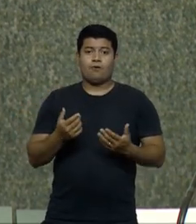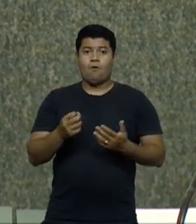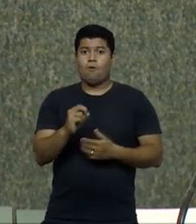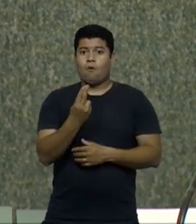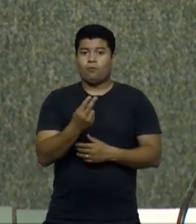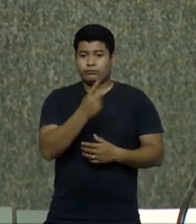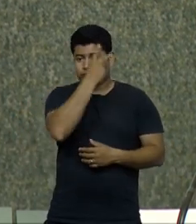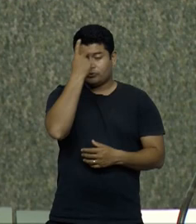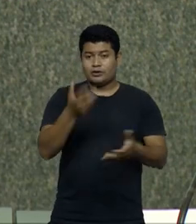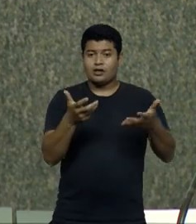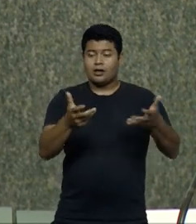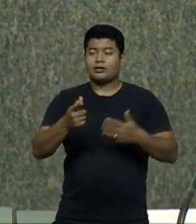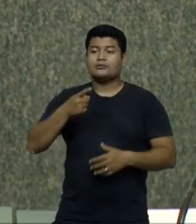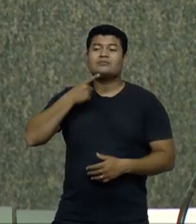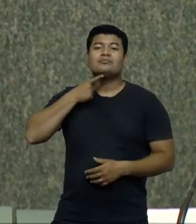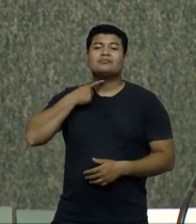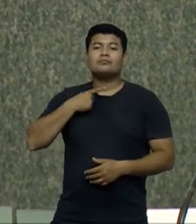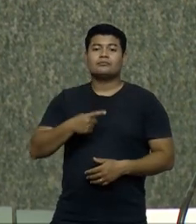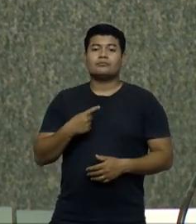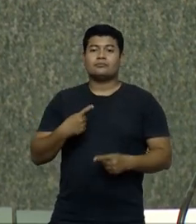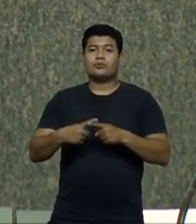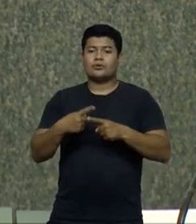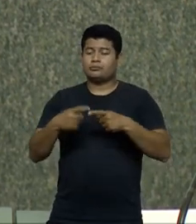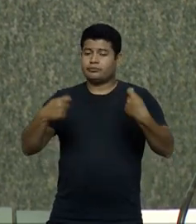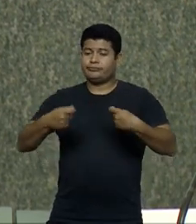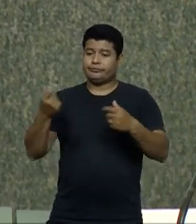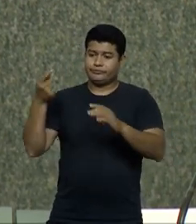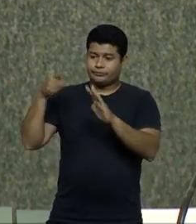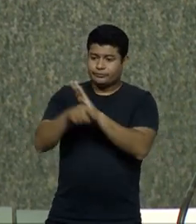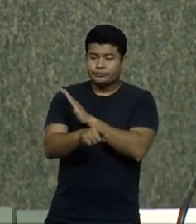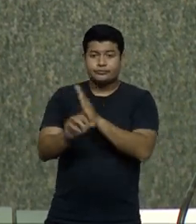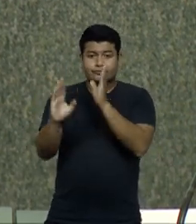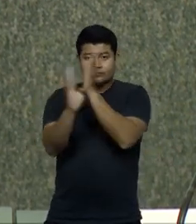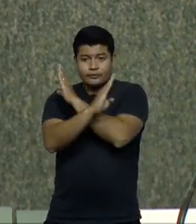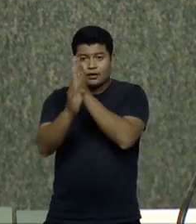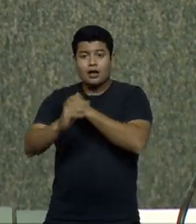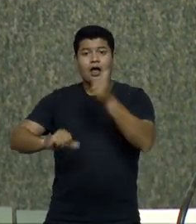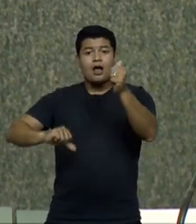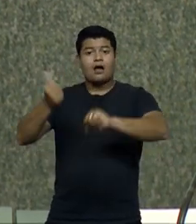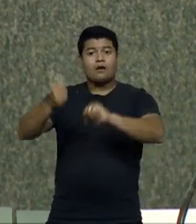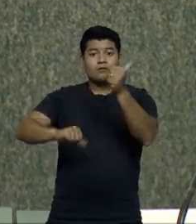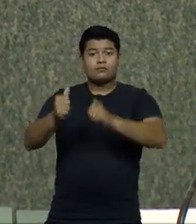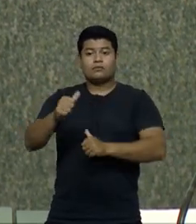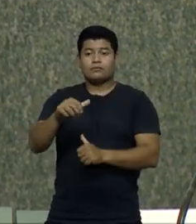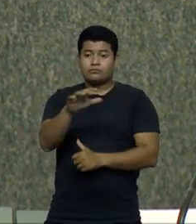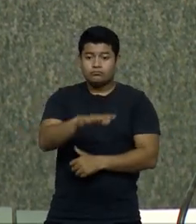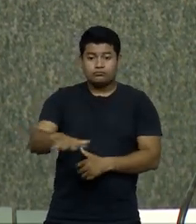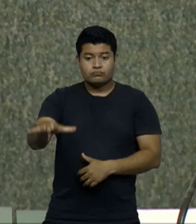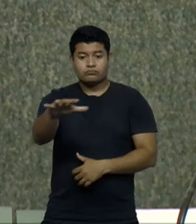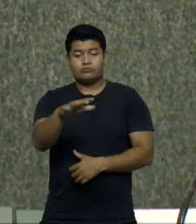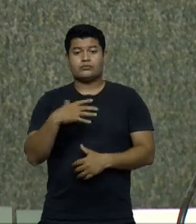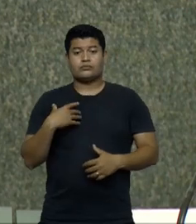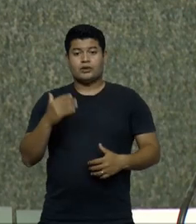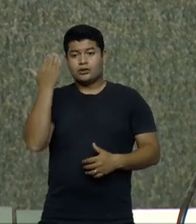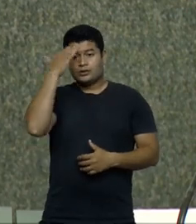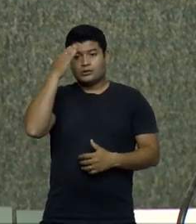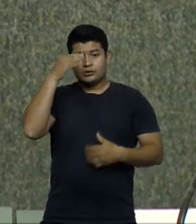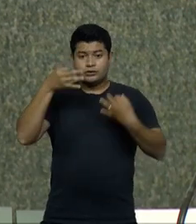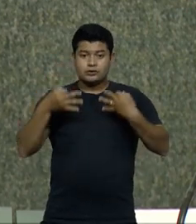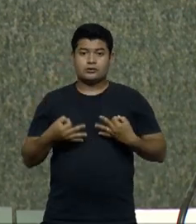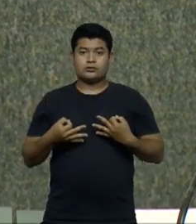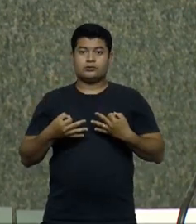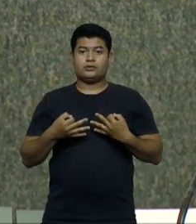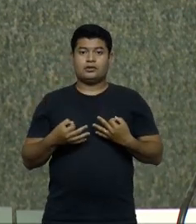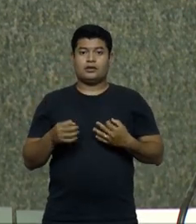porque nós precisamos de fato aprofundar as investigações avaliar o que né o cenário o contexto para levar uma demanda também